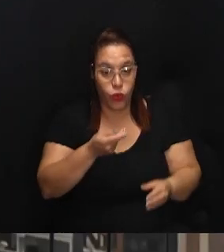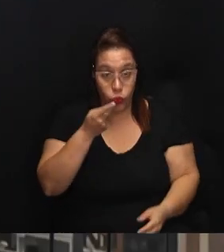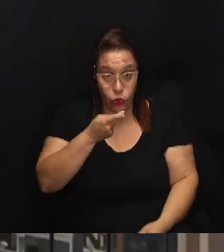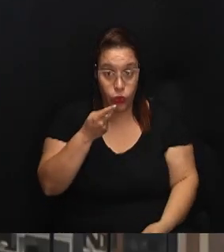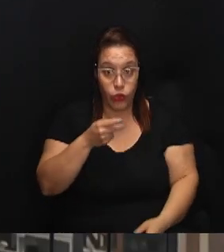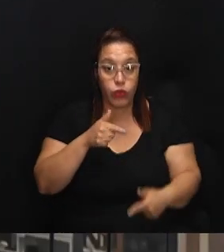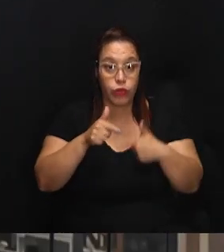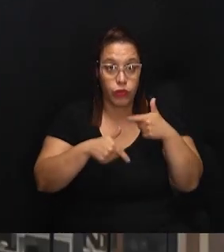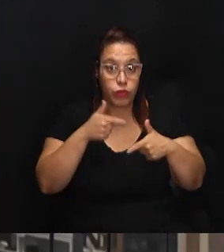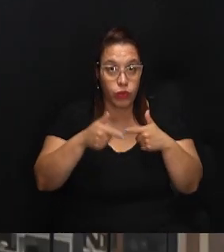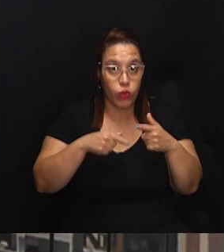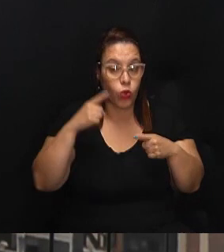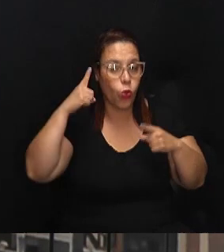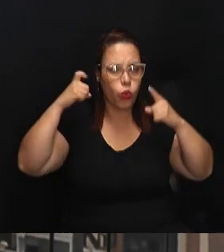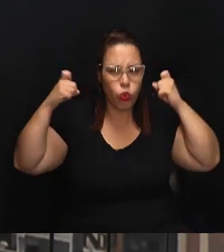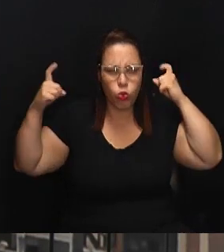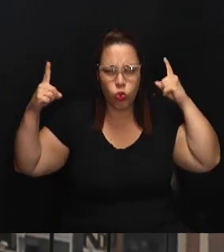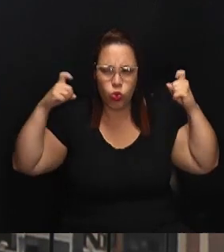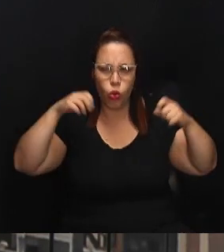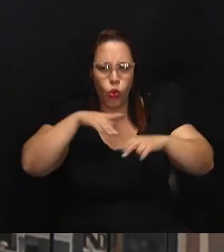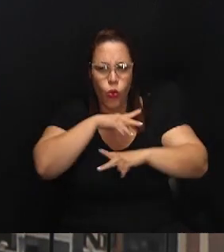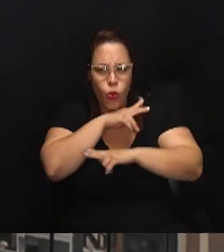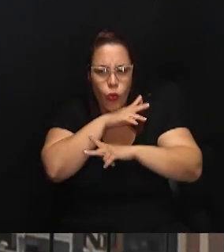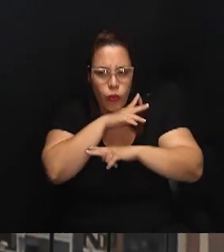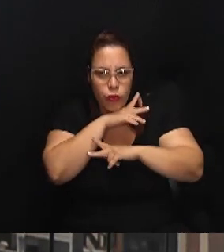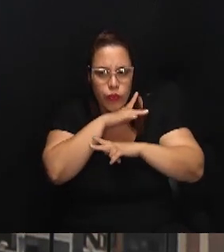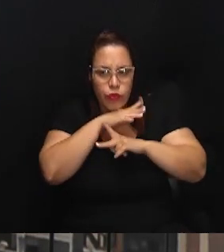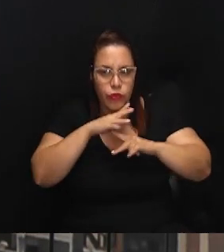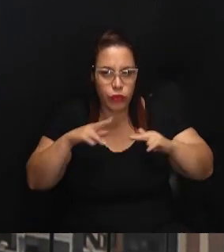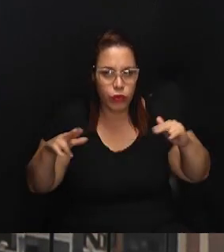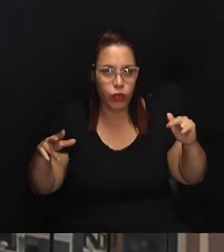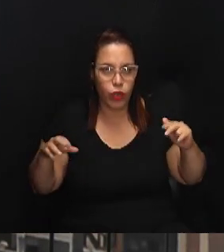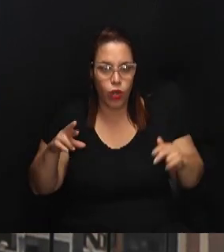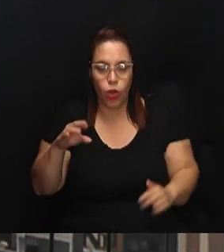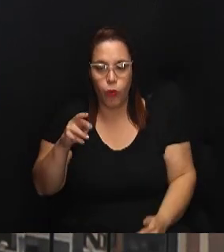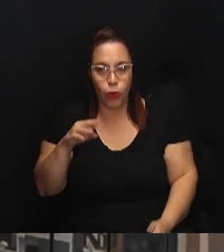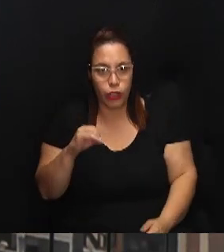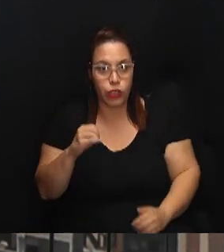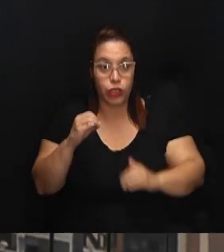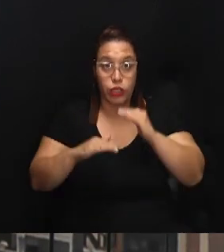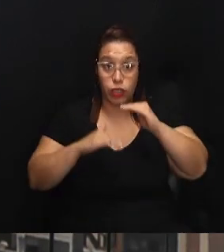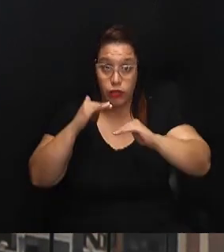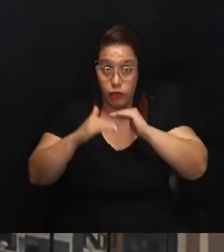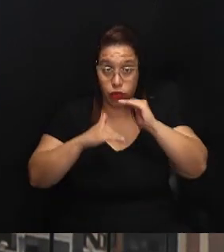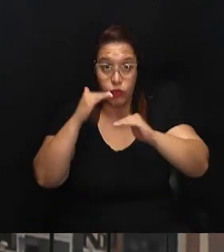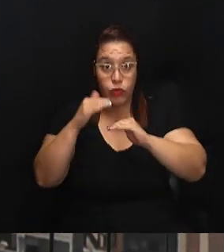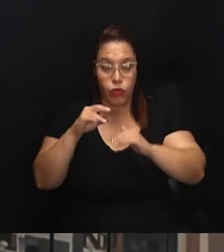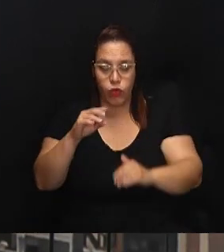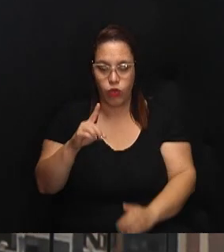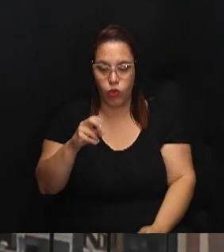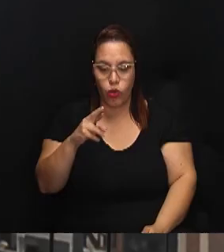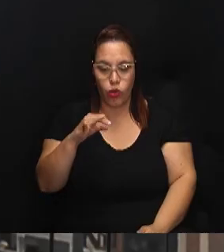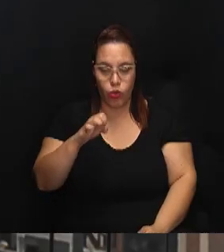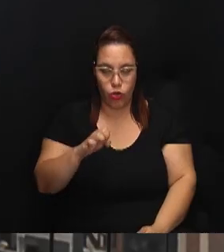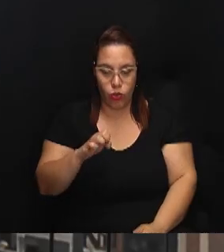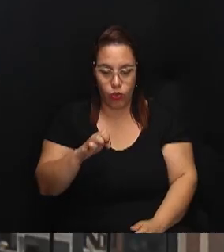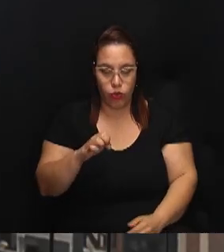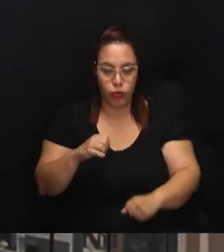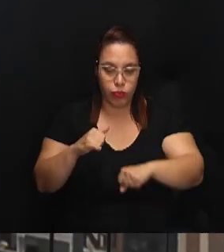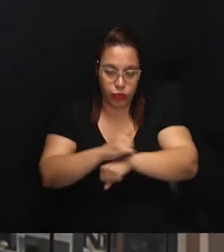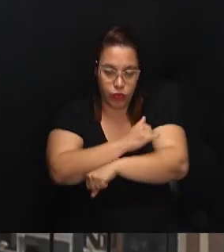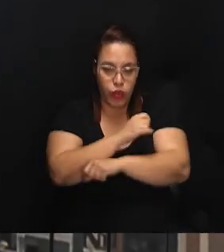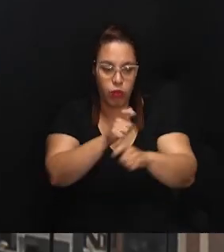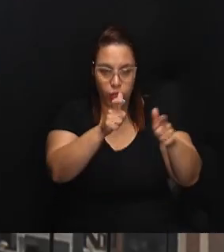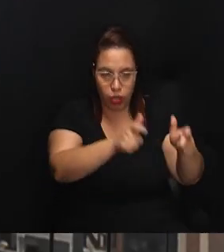você mesmo disse, né? Você trabalhava mais com a questão do som dos animais. Teve uma equipe de robótica que desenvolveu os drones